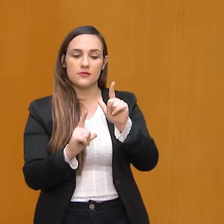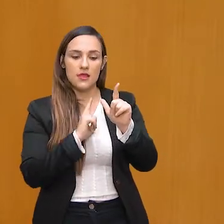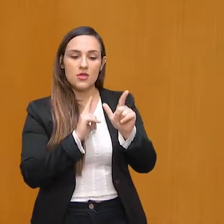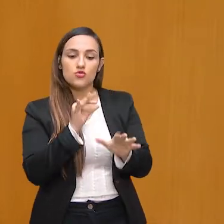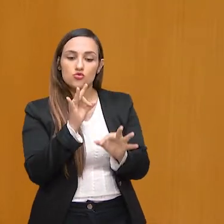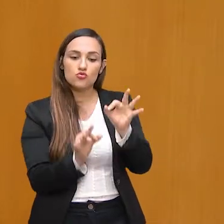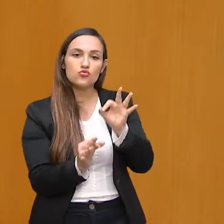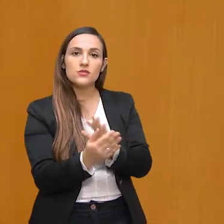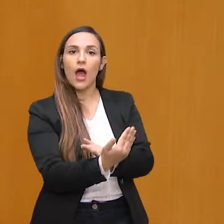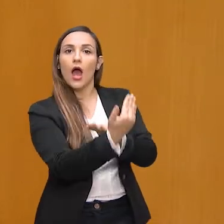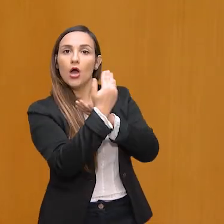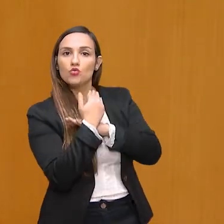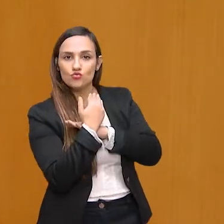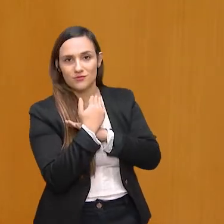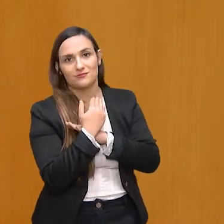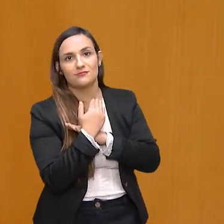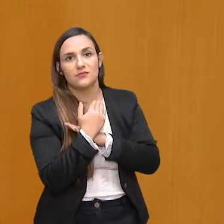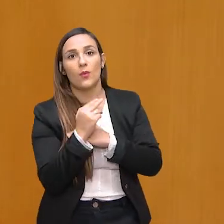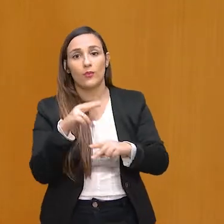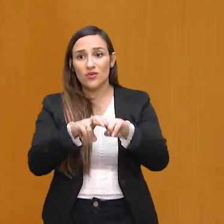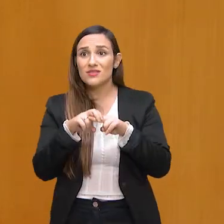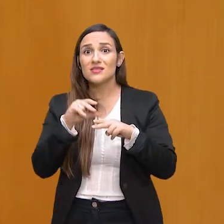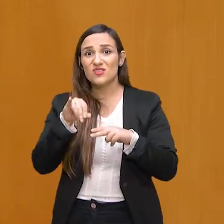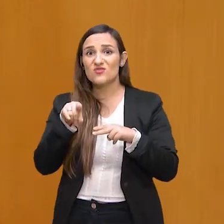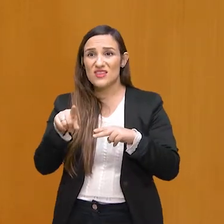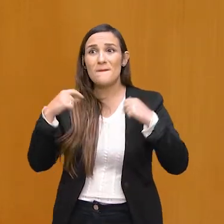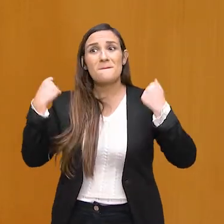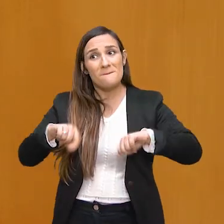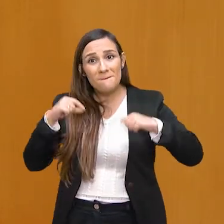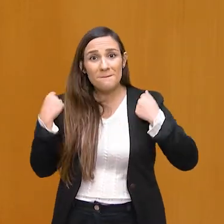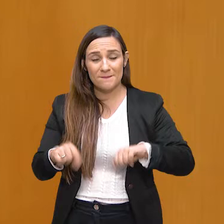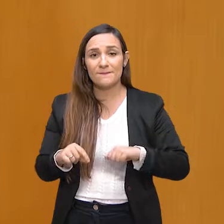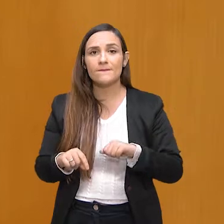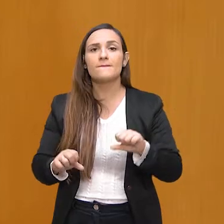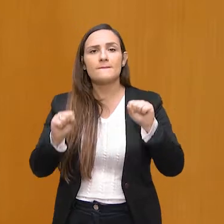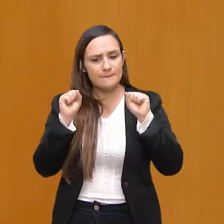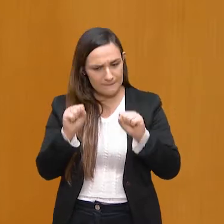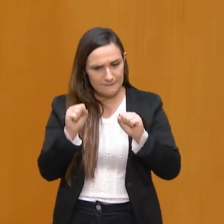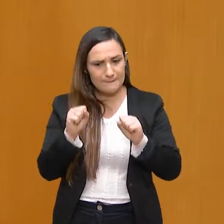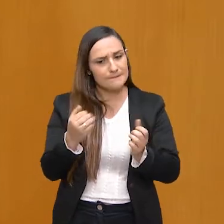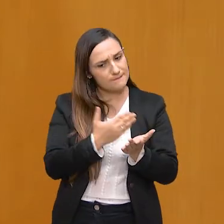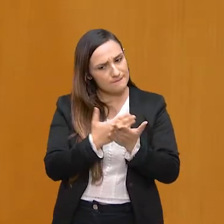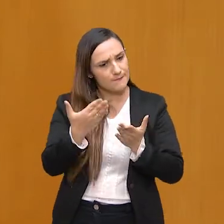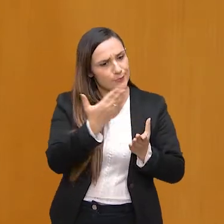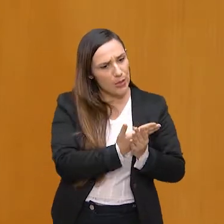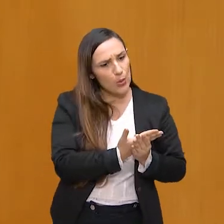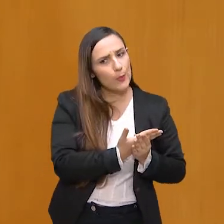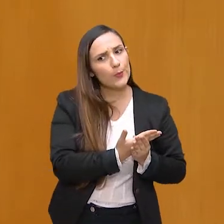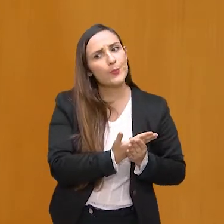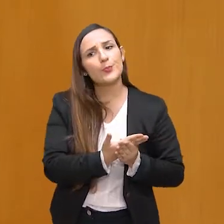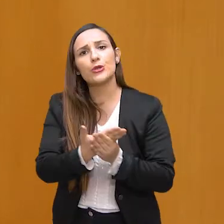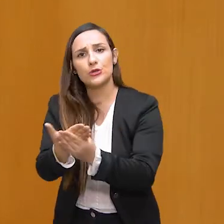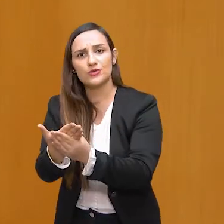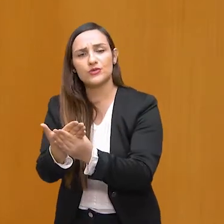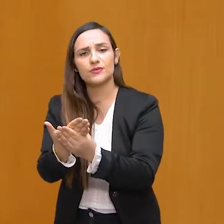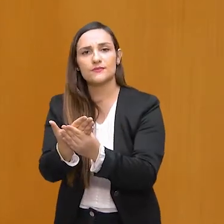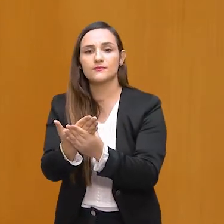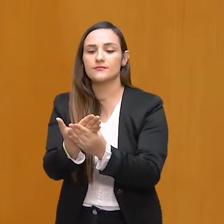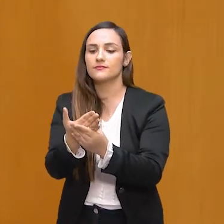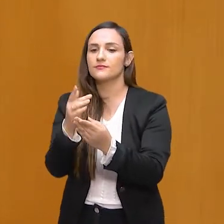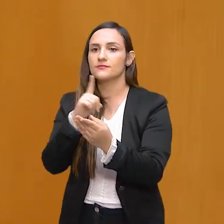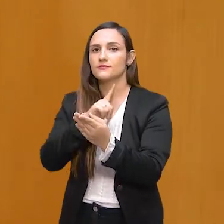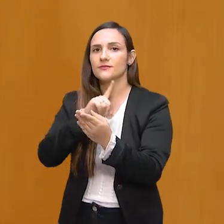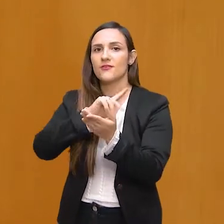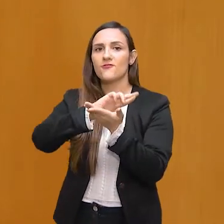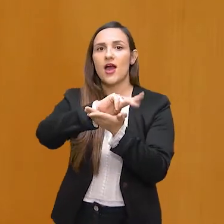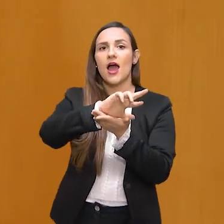quando ela precisa do judiciário, ela vai ao judiciário e instaura um processo, é o que a gente chama. Esse processo, ele é cercado